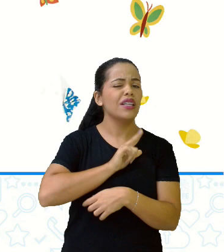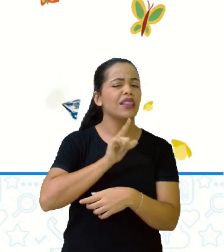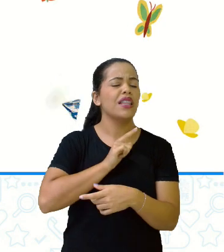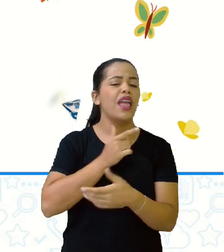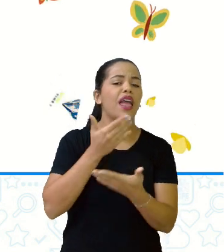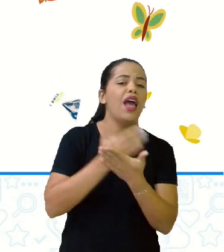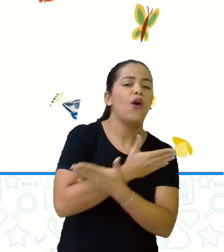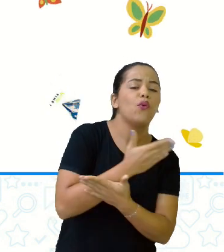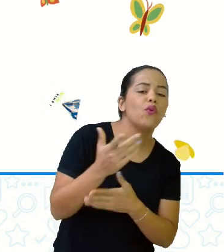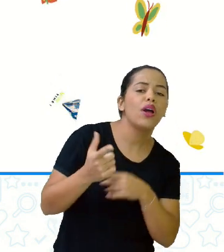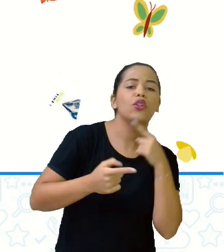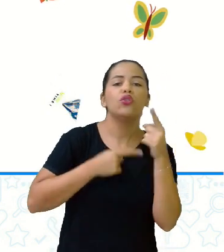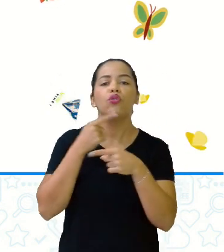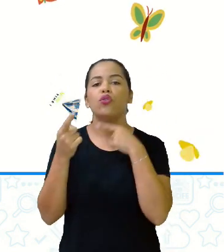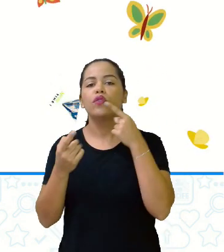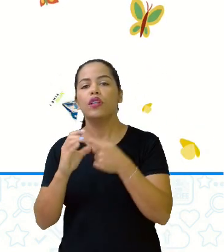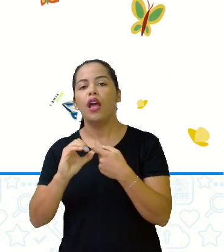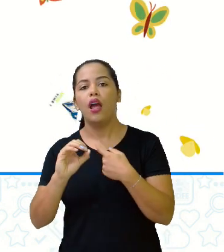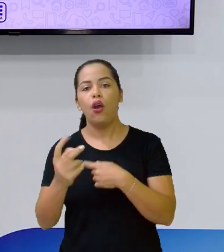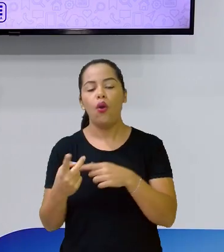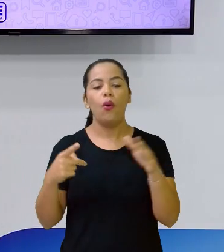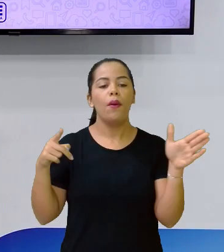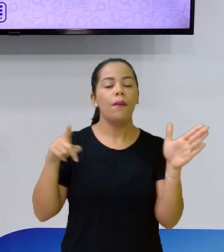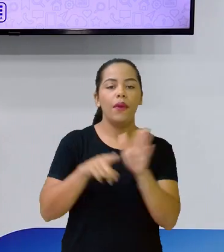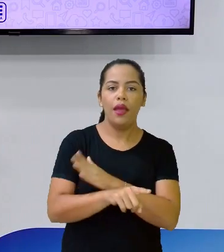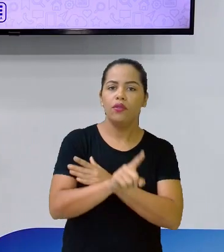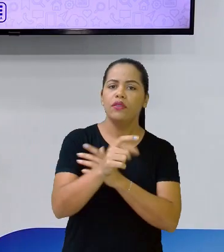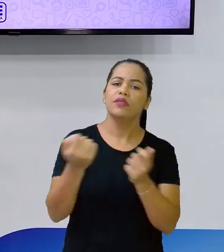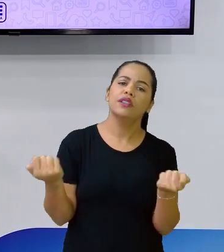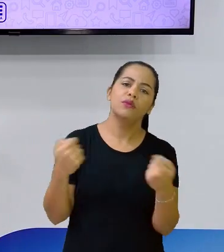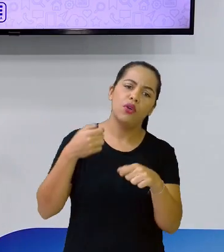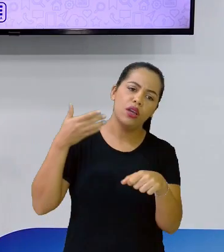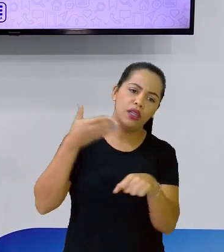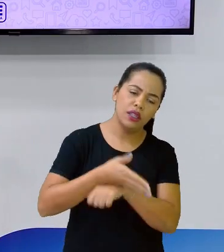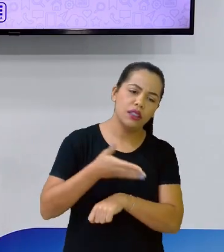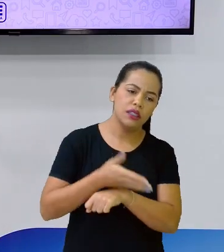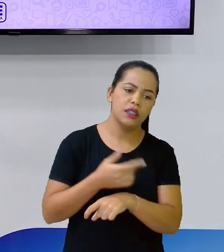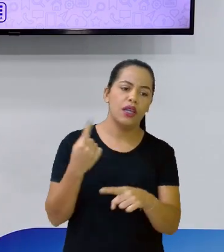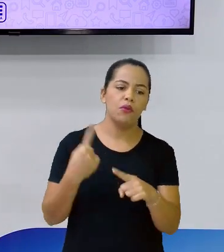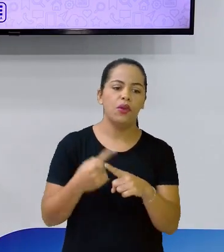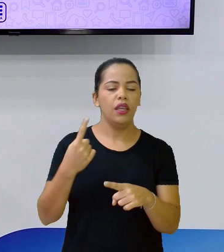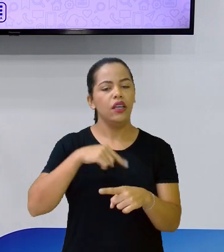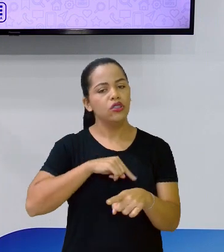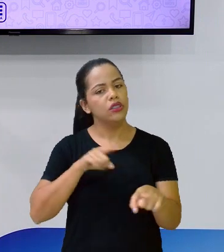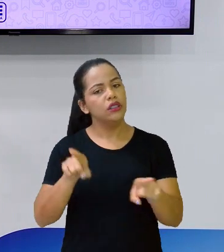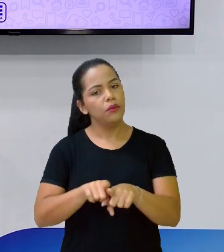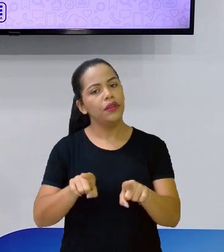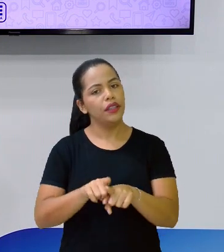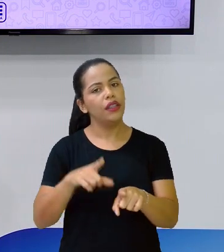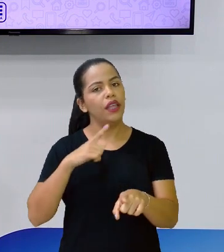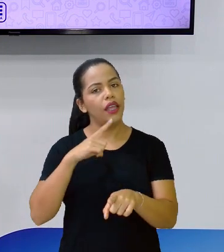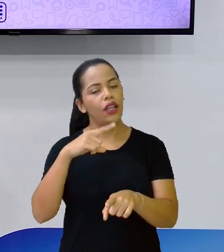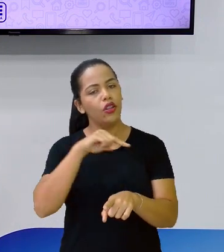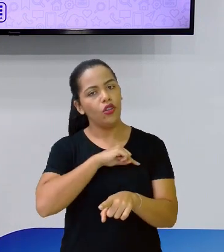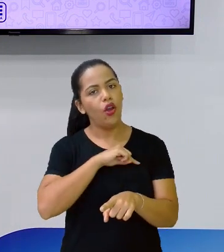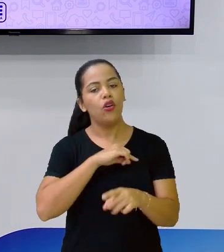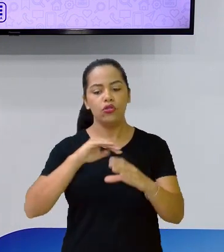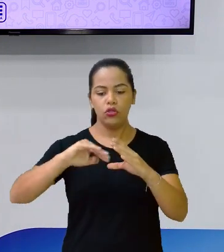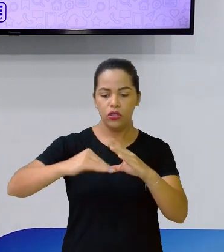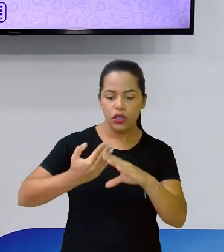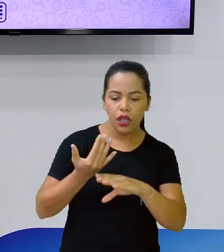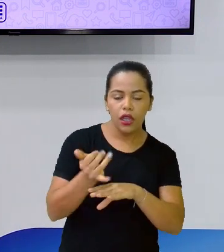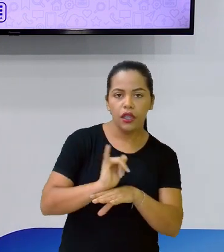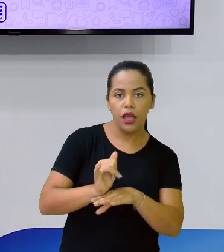a aula, alguma coisa que vocês quiserem saber, vocês vão lá, porque também a gente tem os nossos canais oficiais, que também vocês podem entrar em